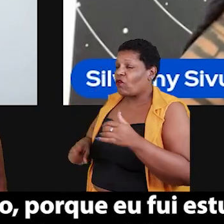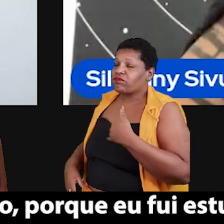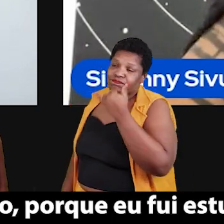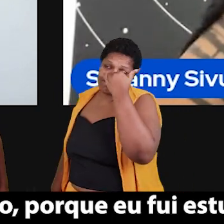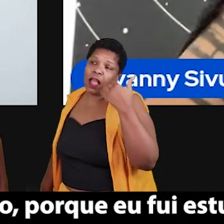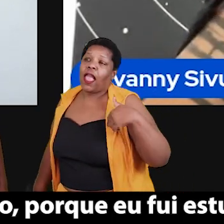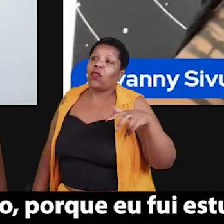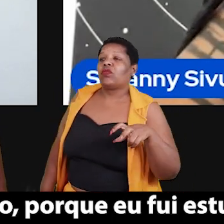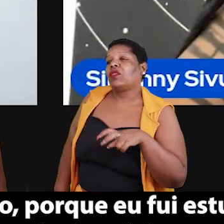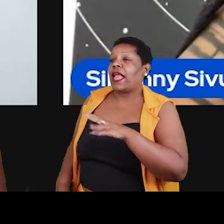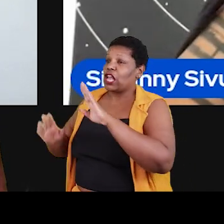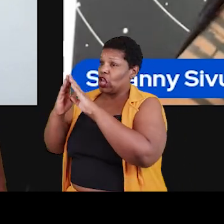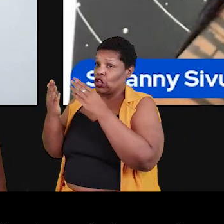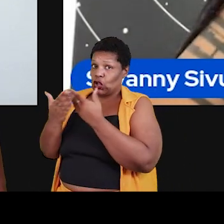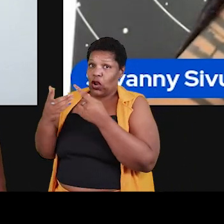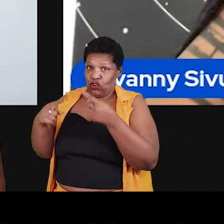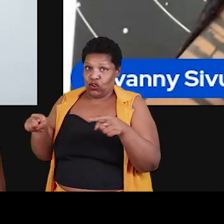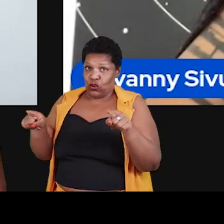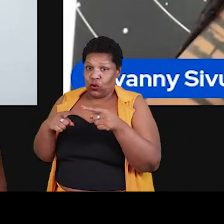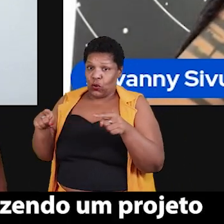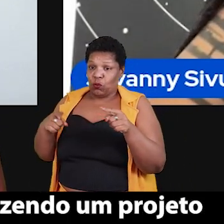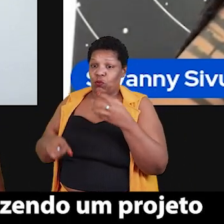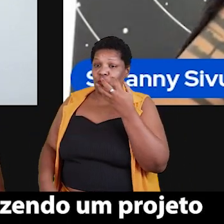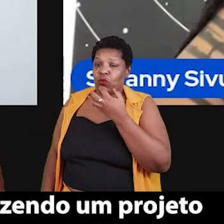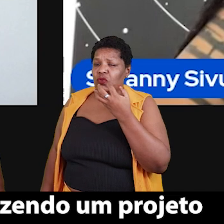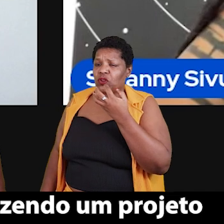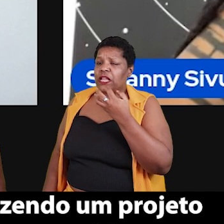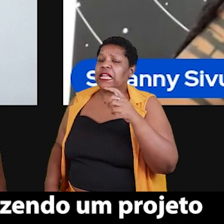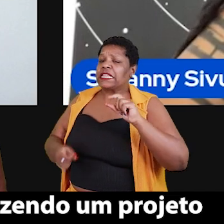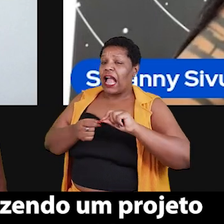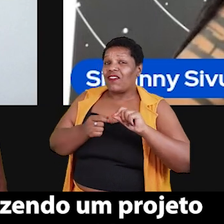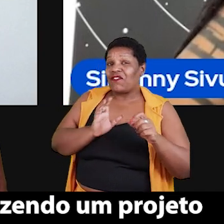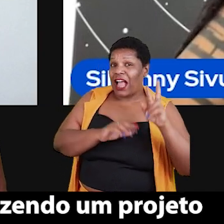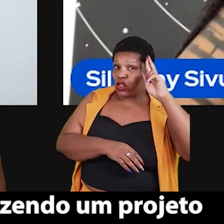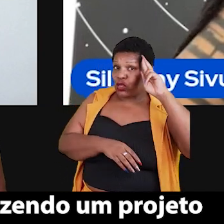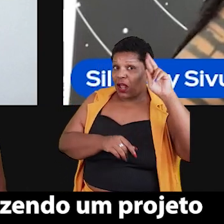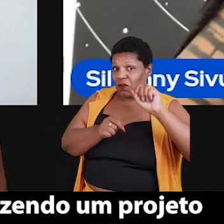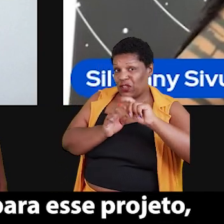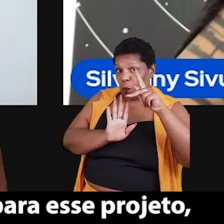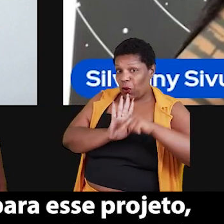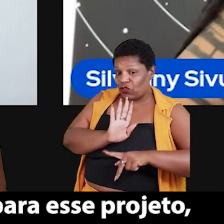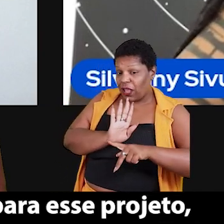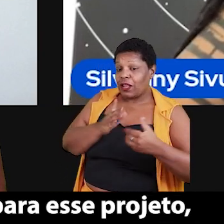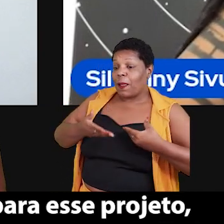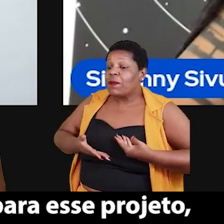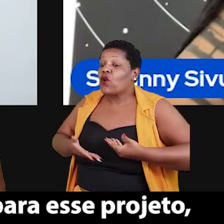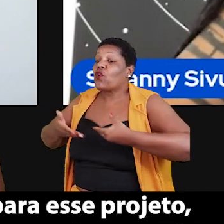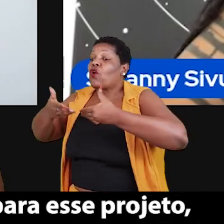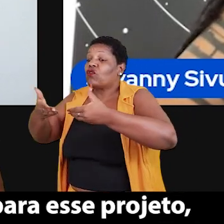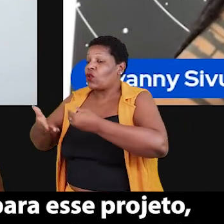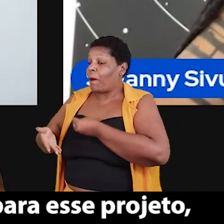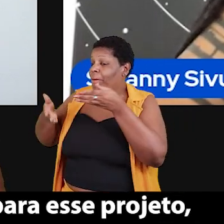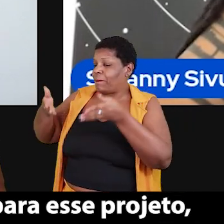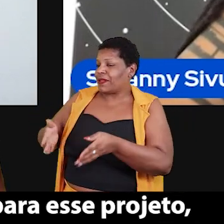eu fui estudar numa escola de música, e essa escola de música, o dono estava fazendo um projeto, e aí me convidou para ir para esse projeto, para fazer